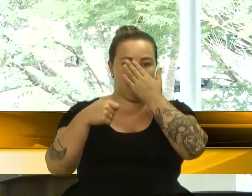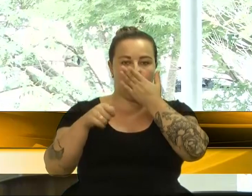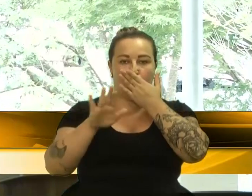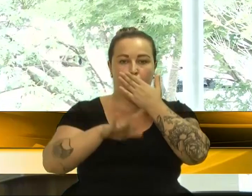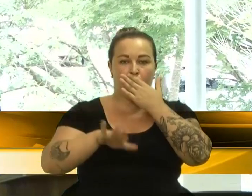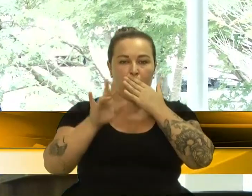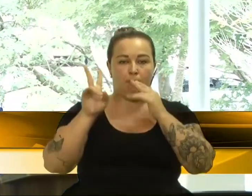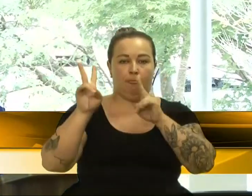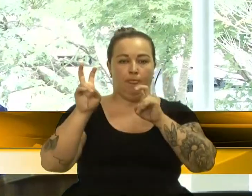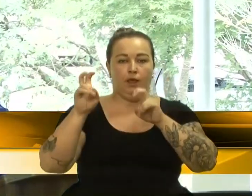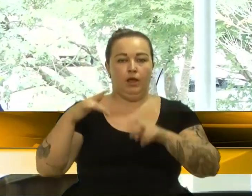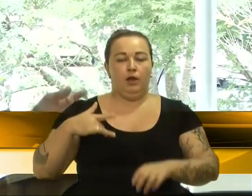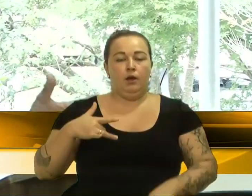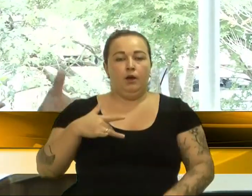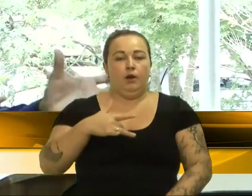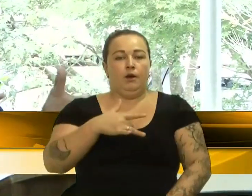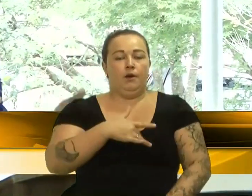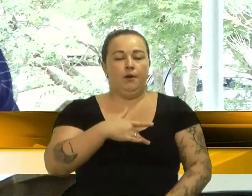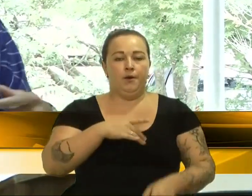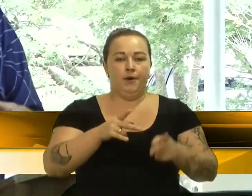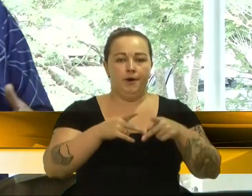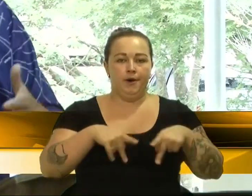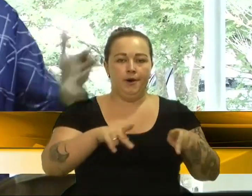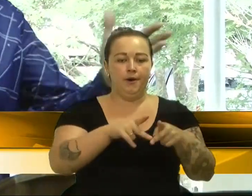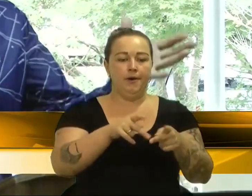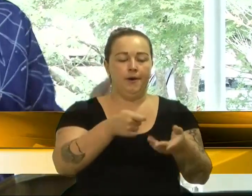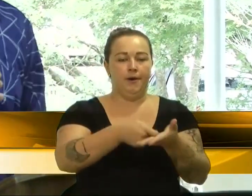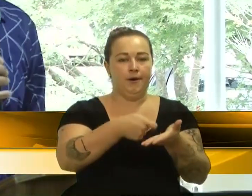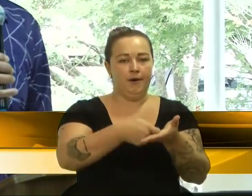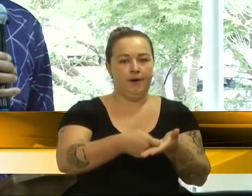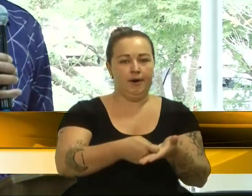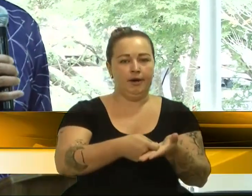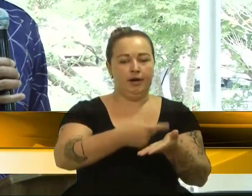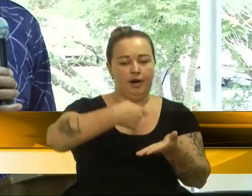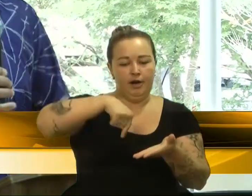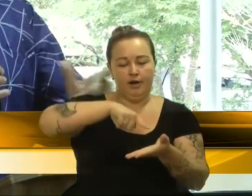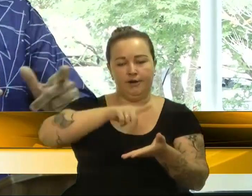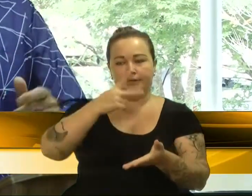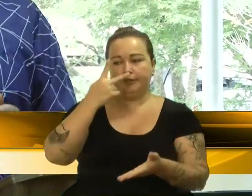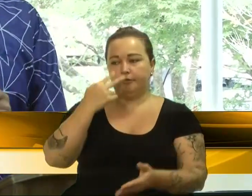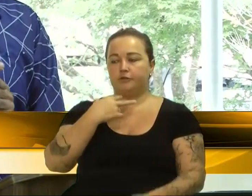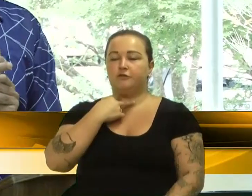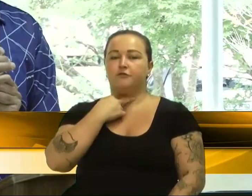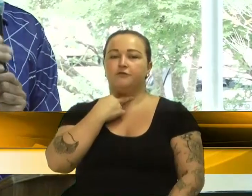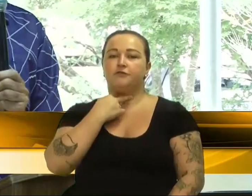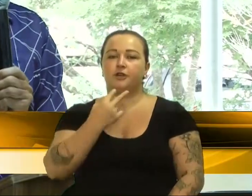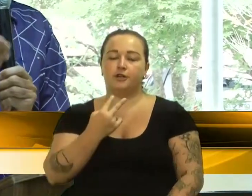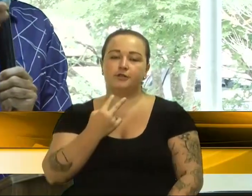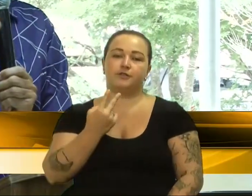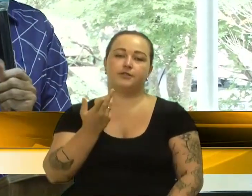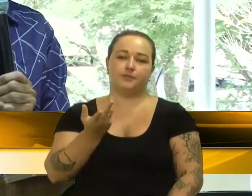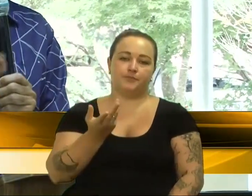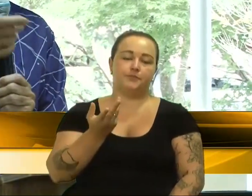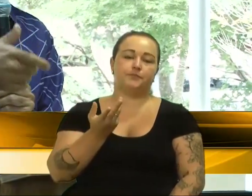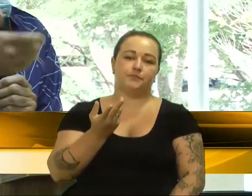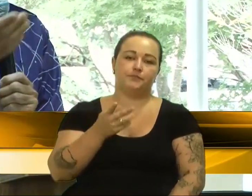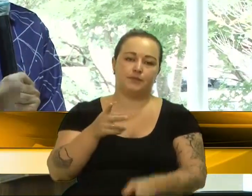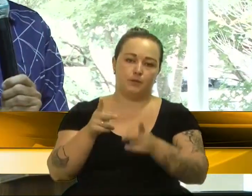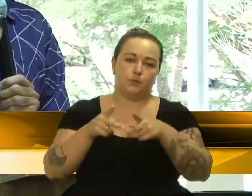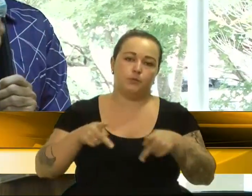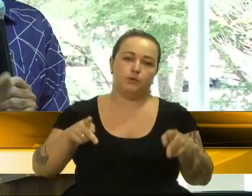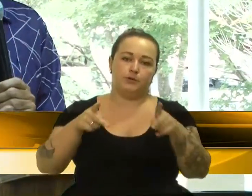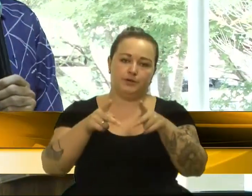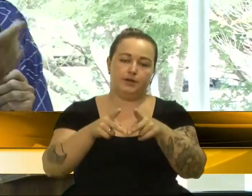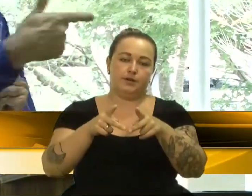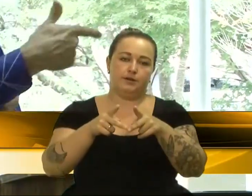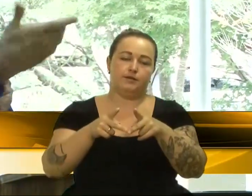saúde, que é o povo que nos cobra, e nós temos que ser a voz, vereadores de Ticalo, do povo. O povo quer que